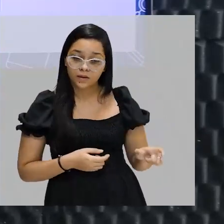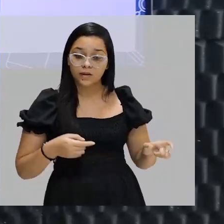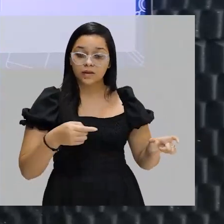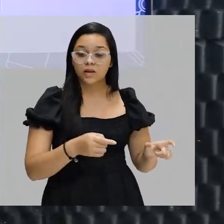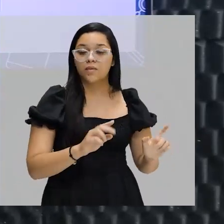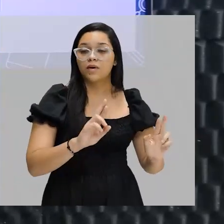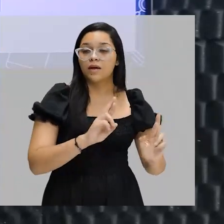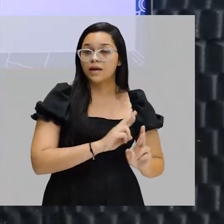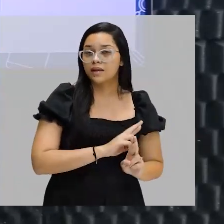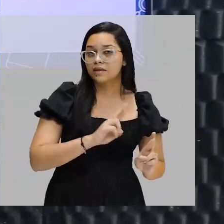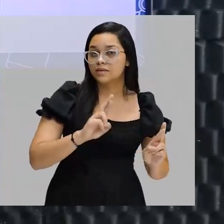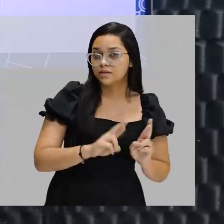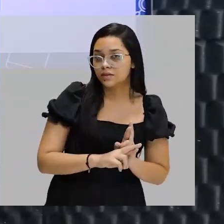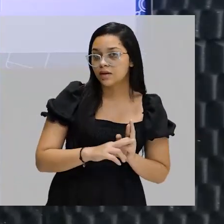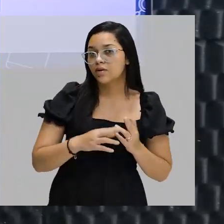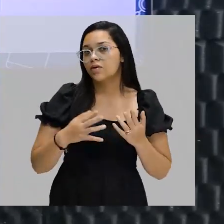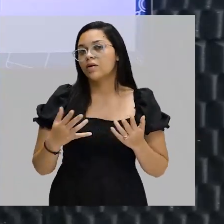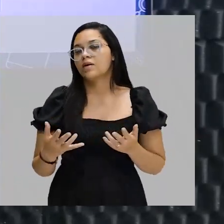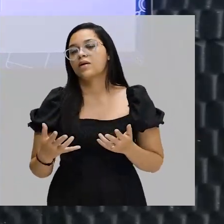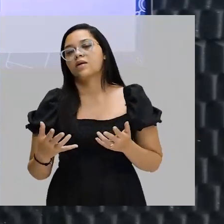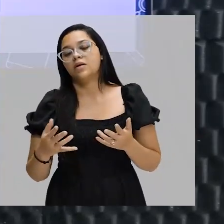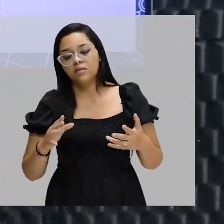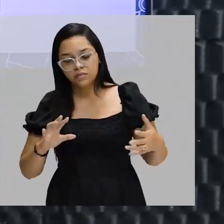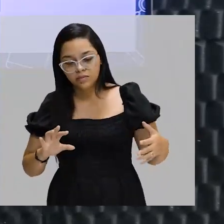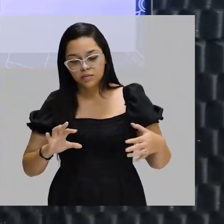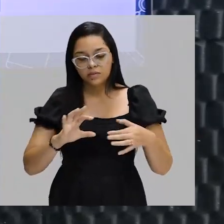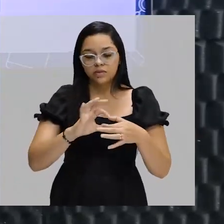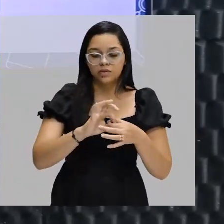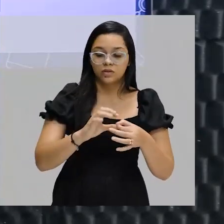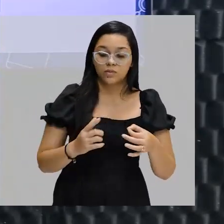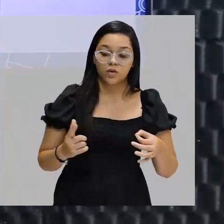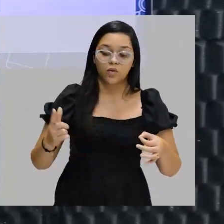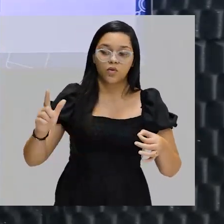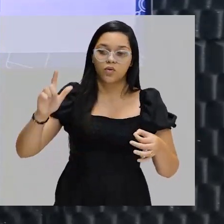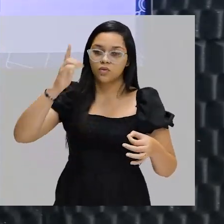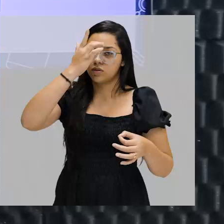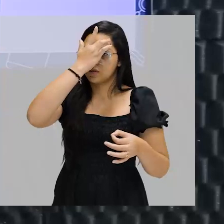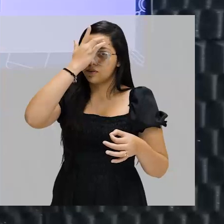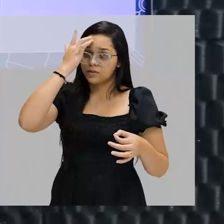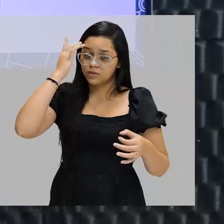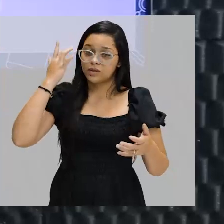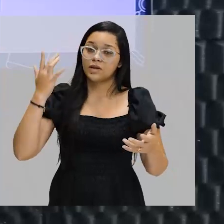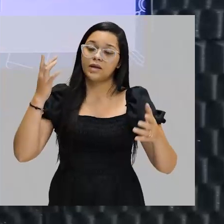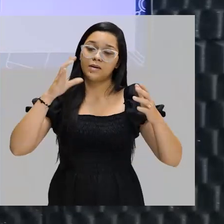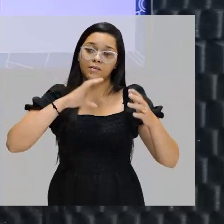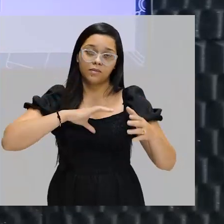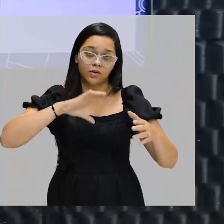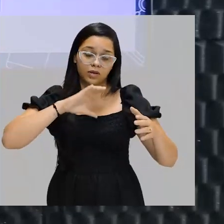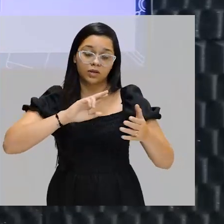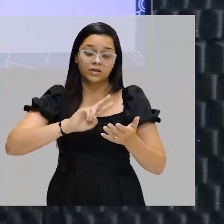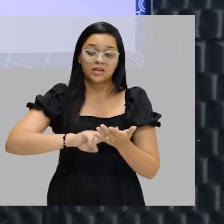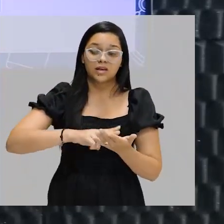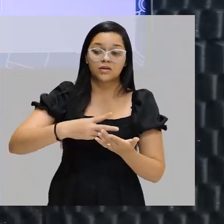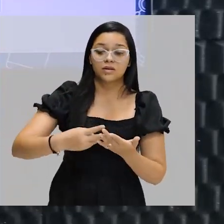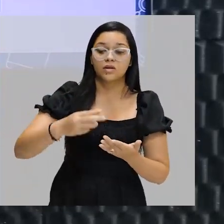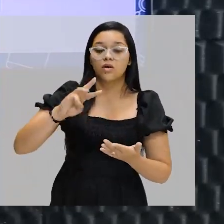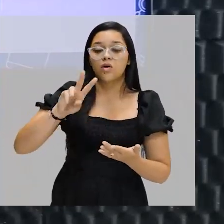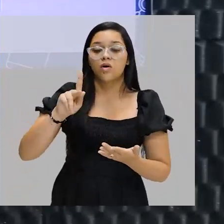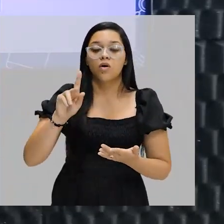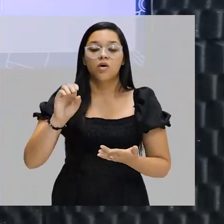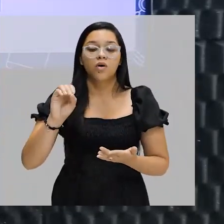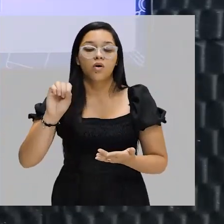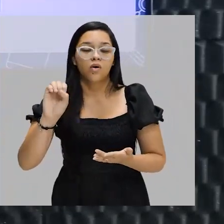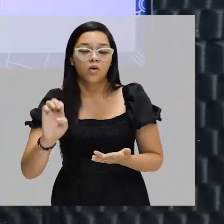uma relação, um parentesco com uma outra pessoa. Em português, nós traduzimos whose